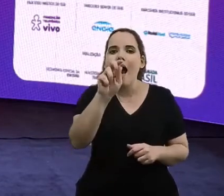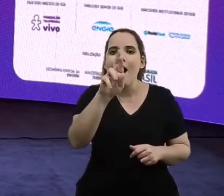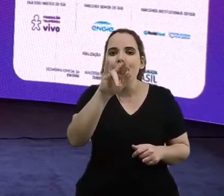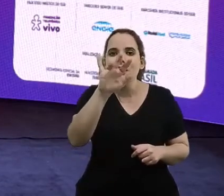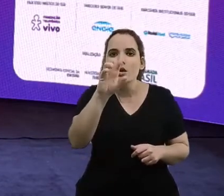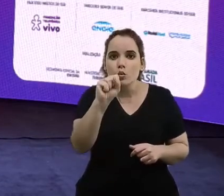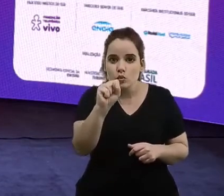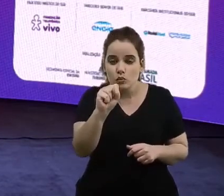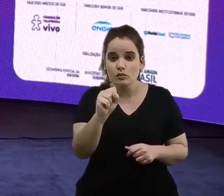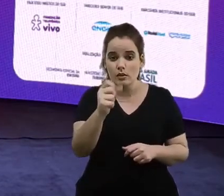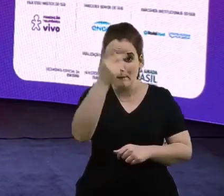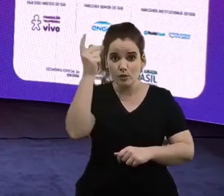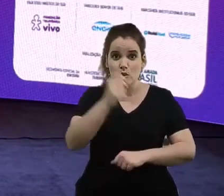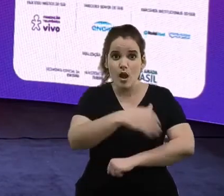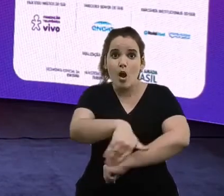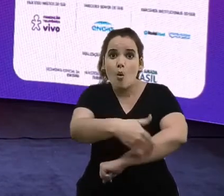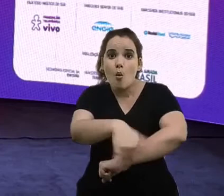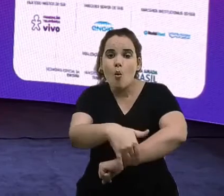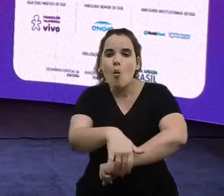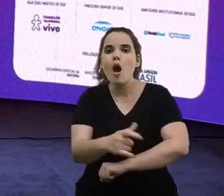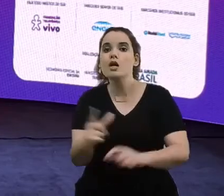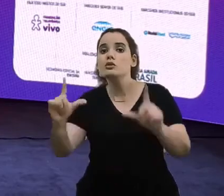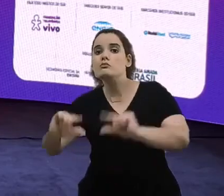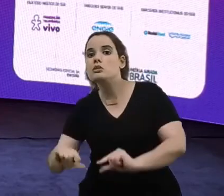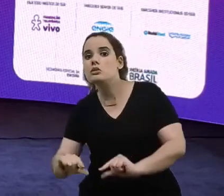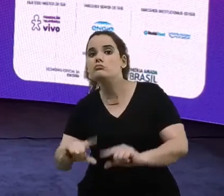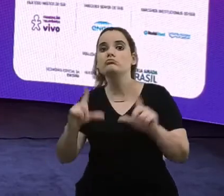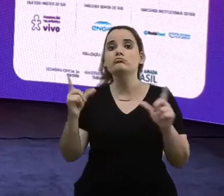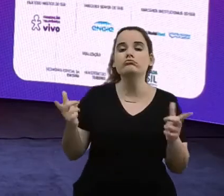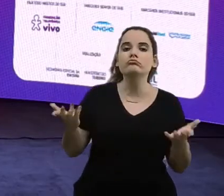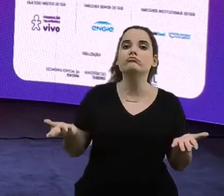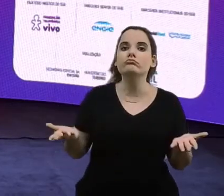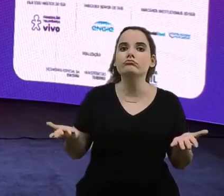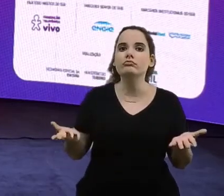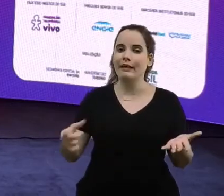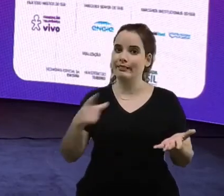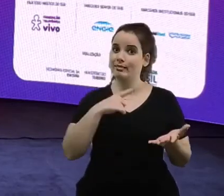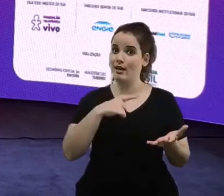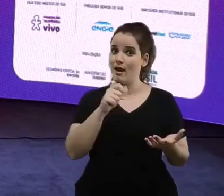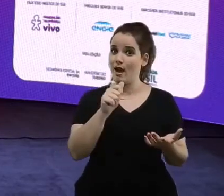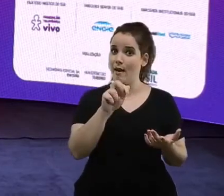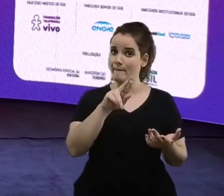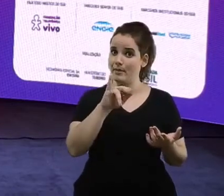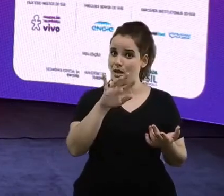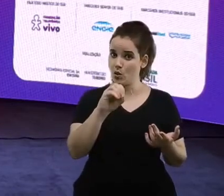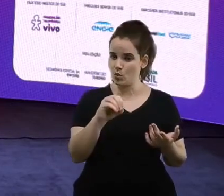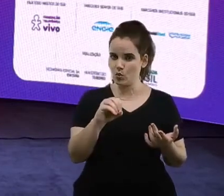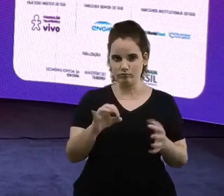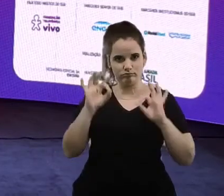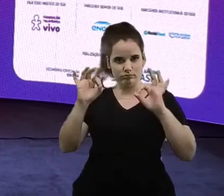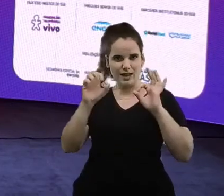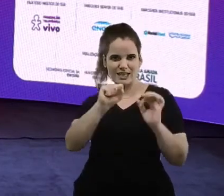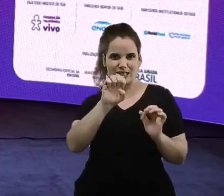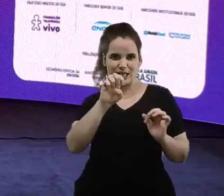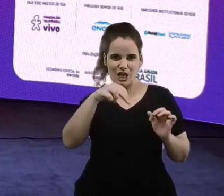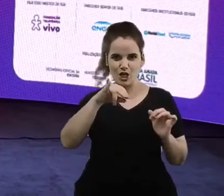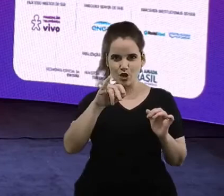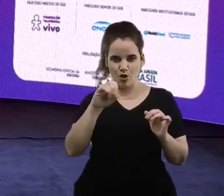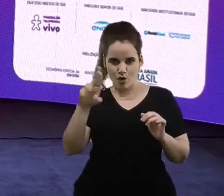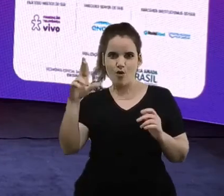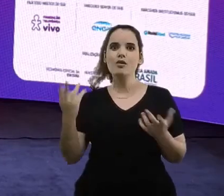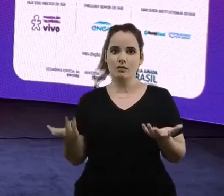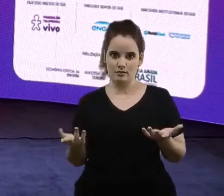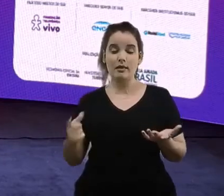métrica existiam várias. O número de sem-abrigos que era sénior no início do ano até ao final do ano, o número de sem-abrigos da